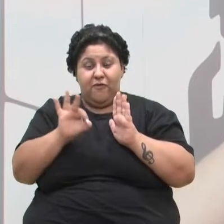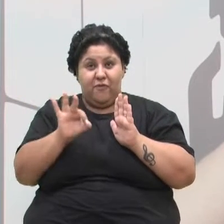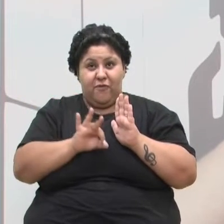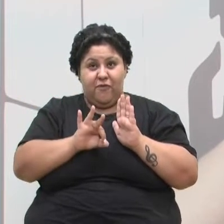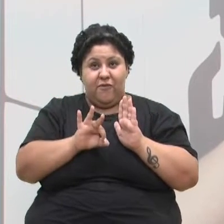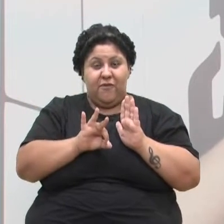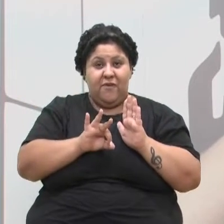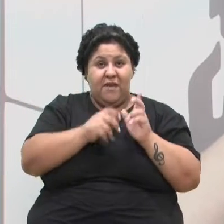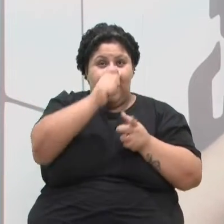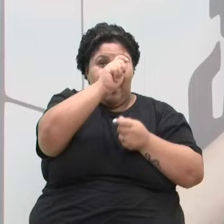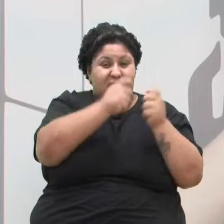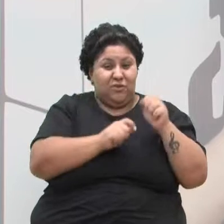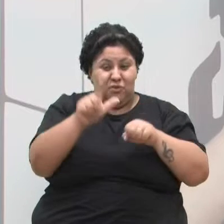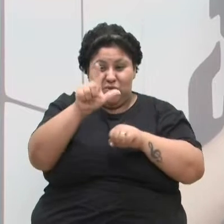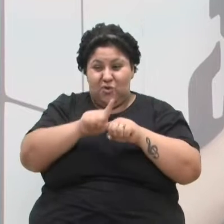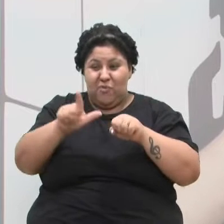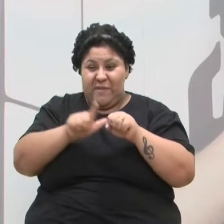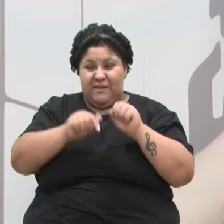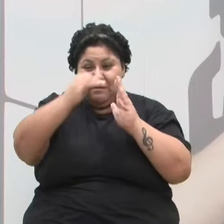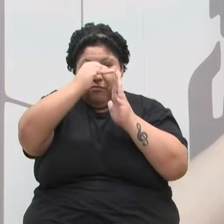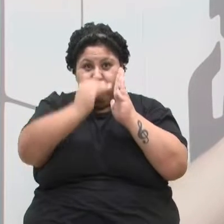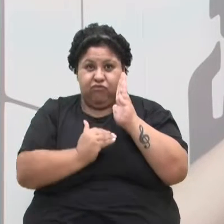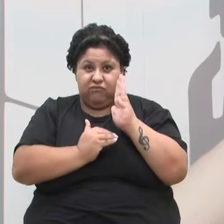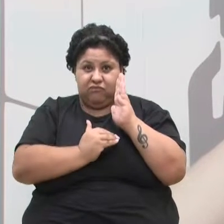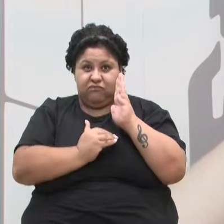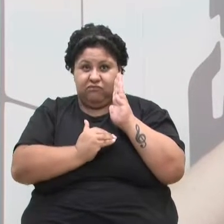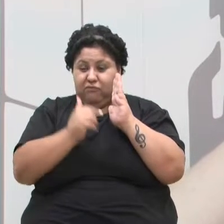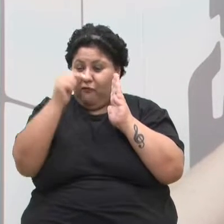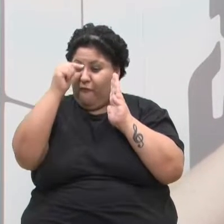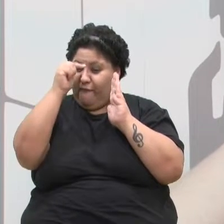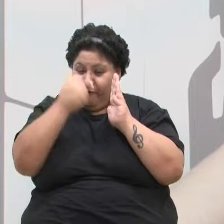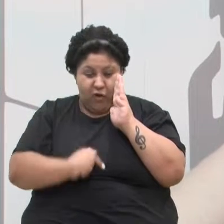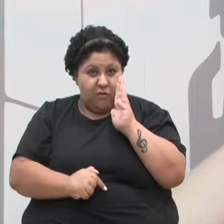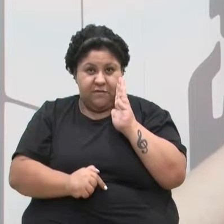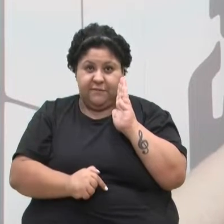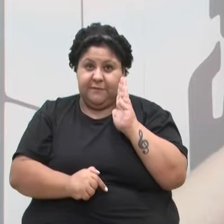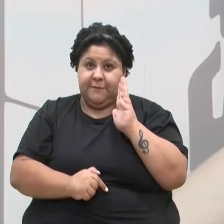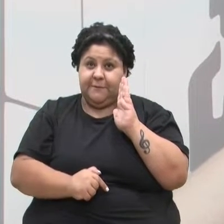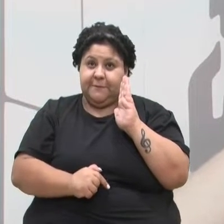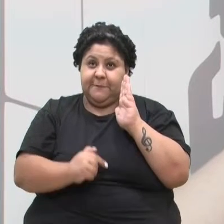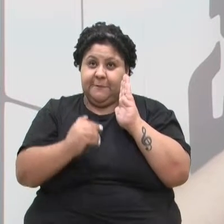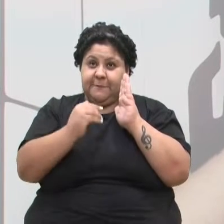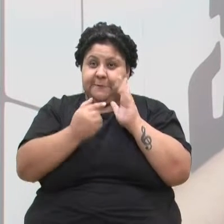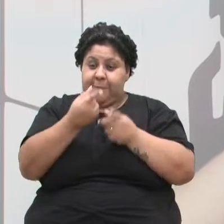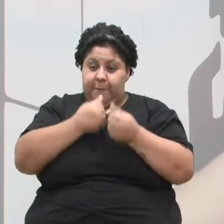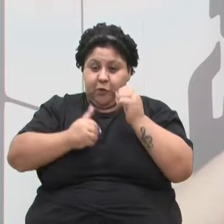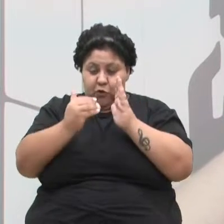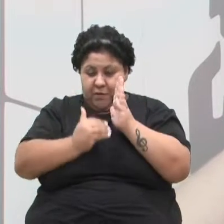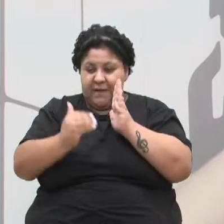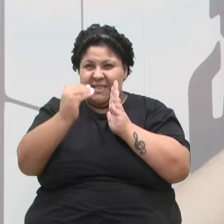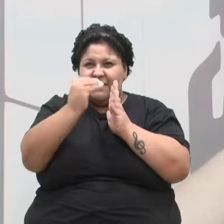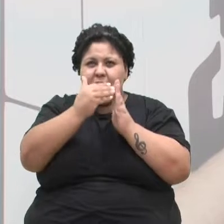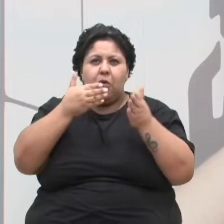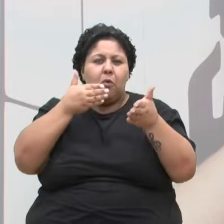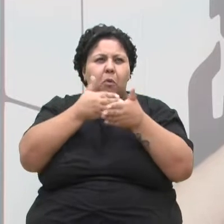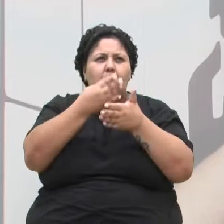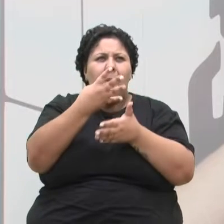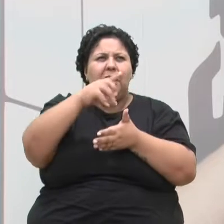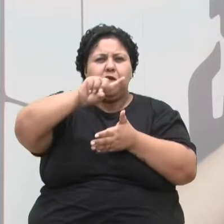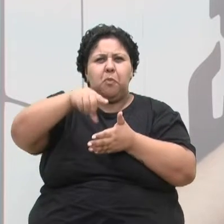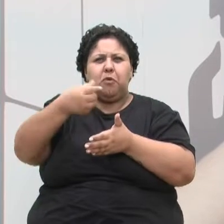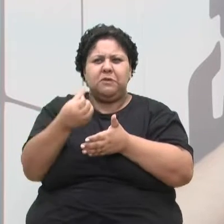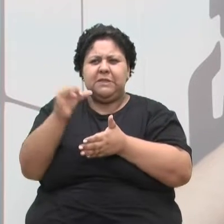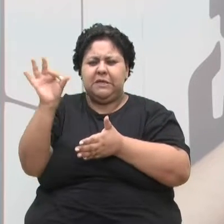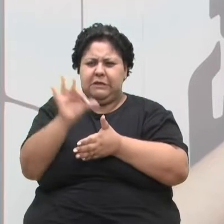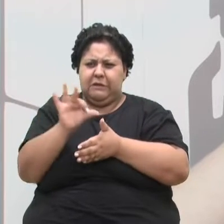caiu também. Então, mas caiu de forma muito forte. A economia, no geral, cresceu 4,6 pontos no ano. O que me